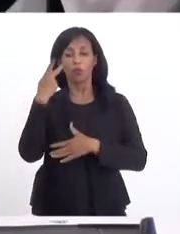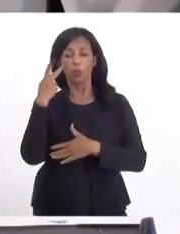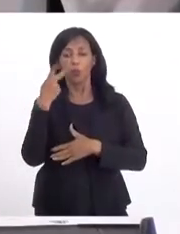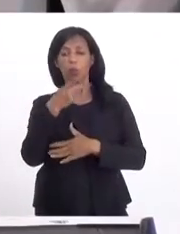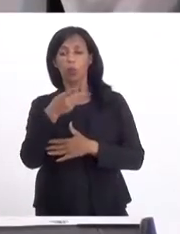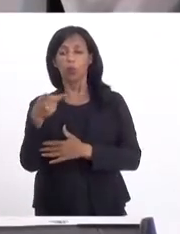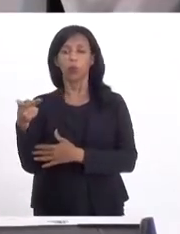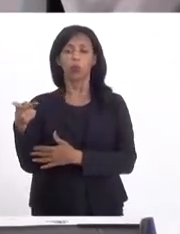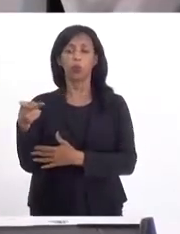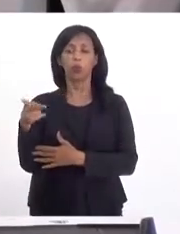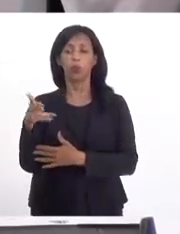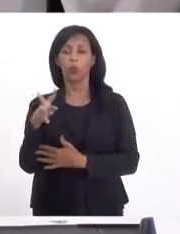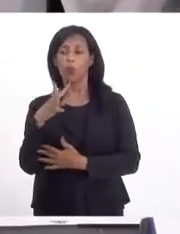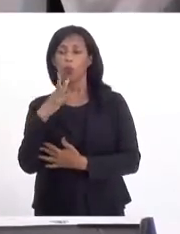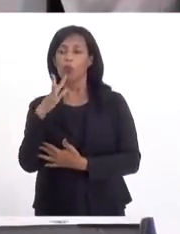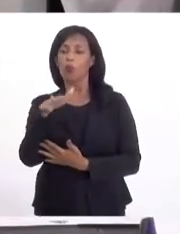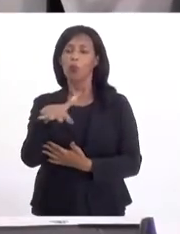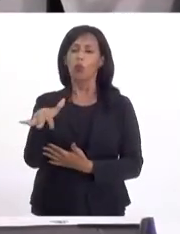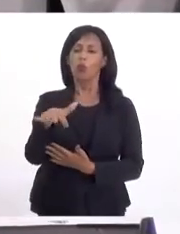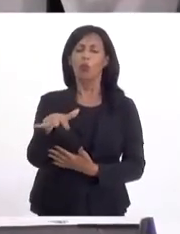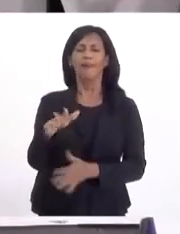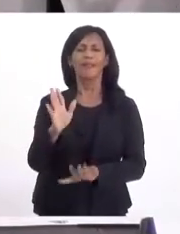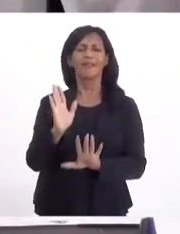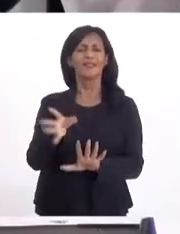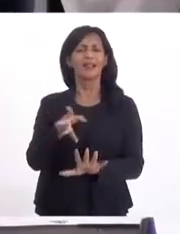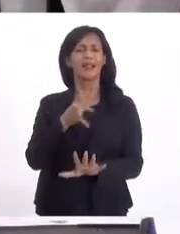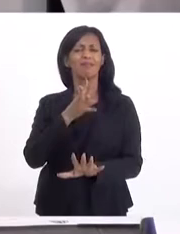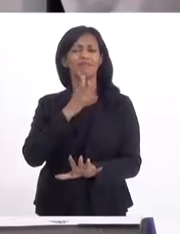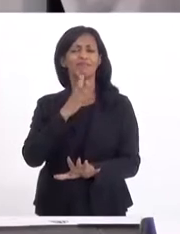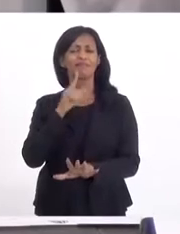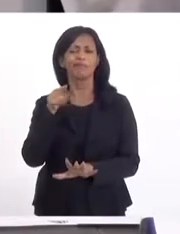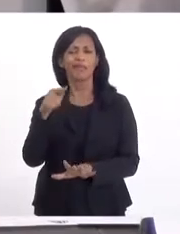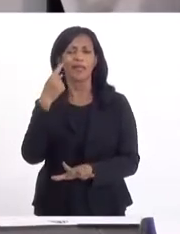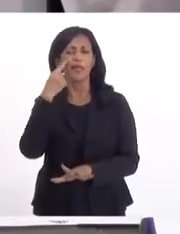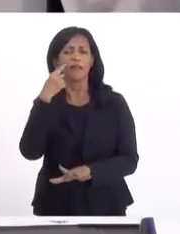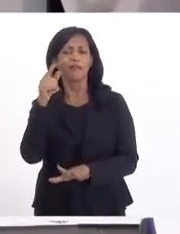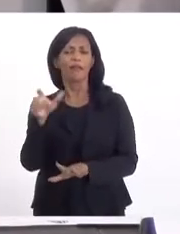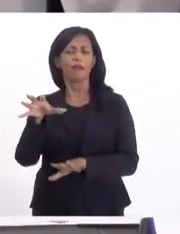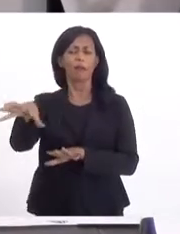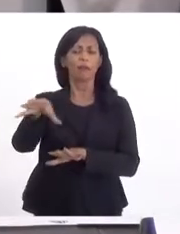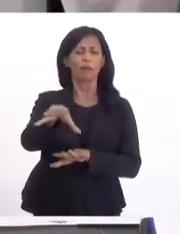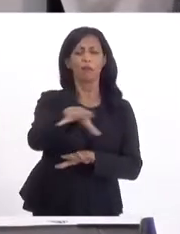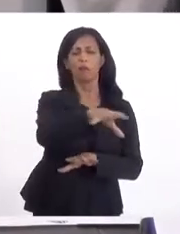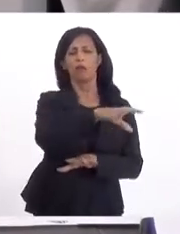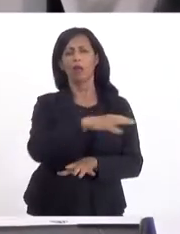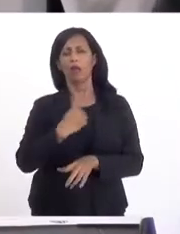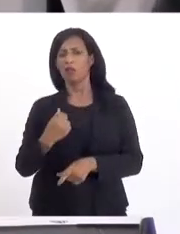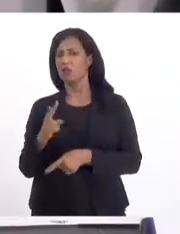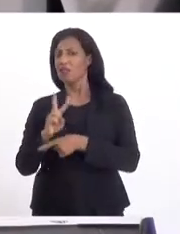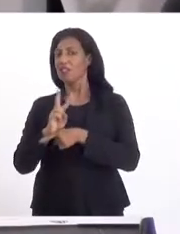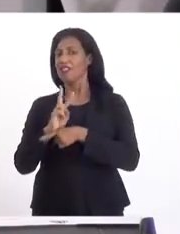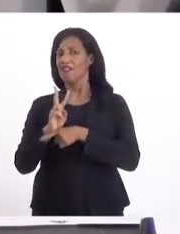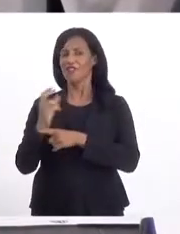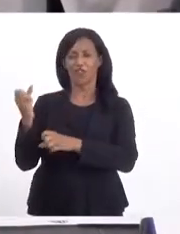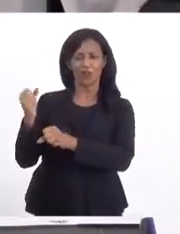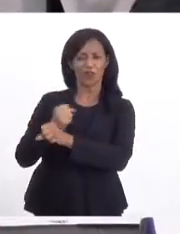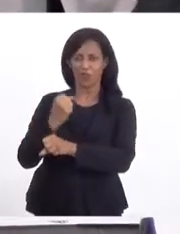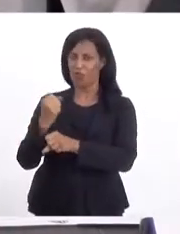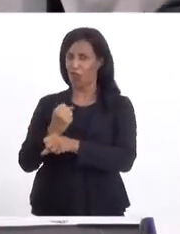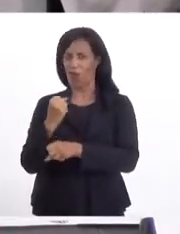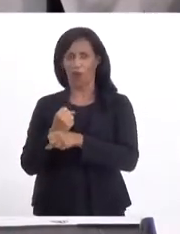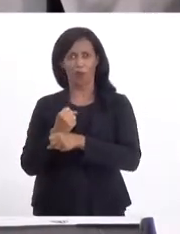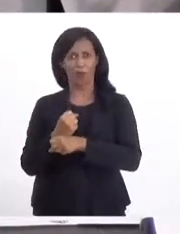já ir com conhecimento do que a gente vai querer ver em cada coisa. Porque a gente não vai ser fiscal de obra. O que nós vamos ser é